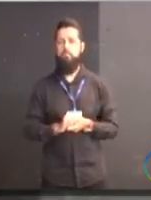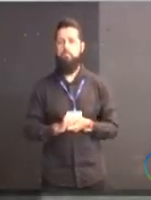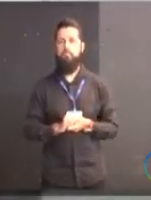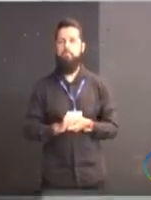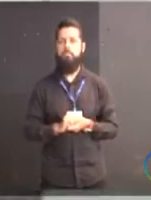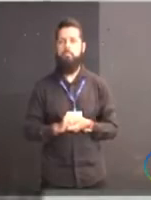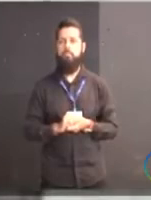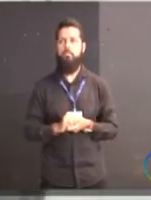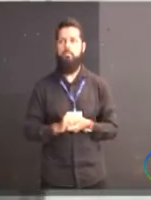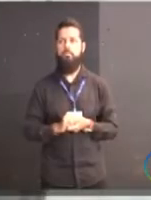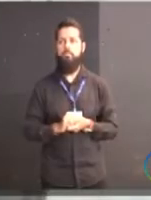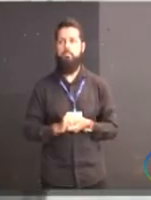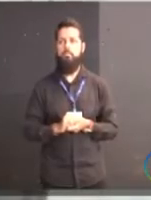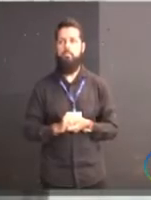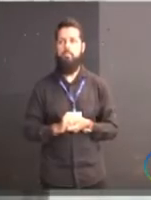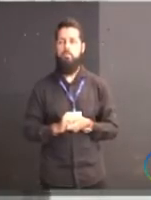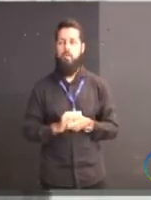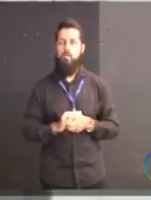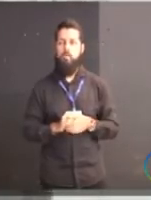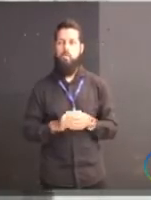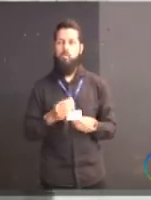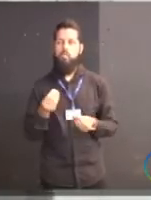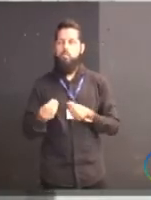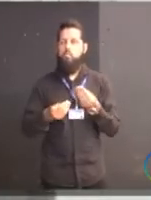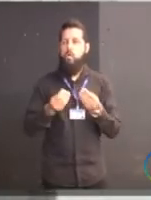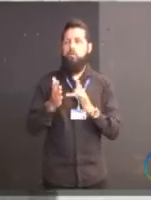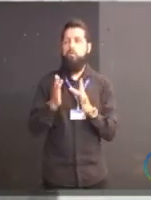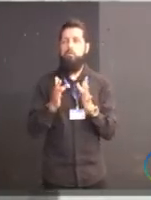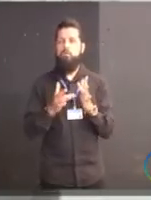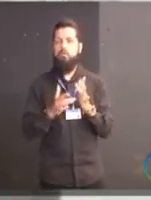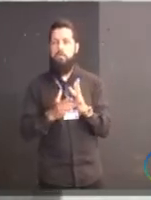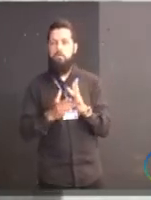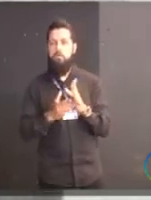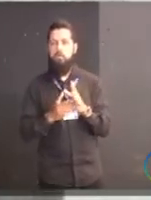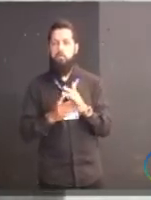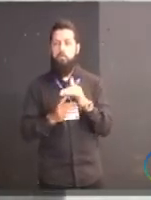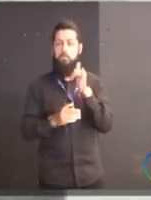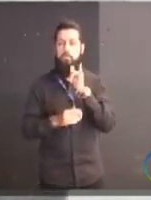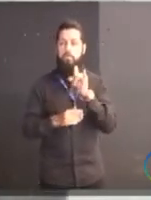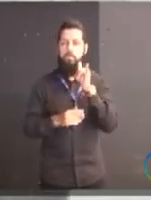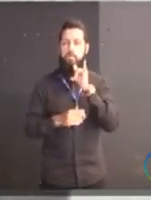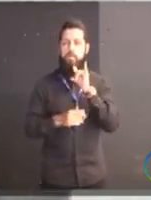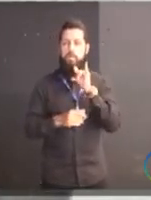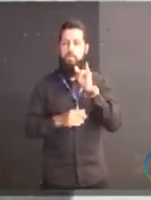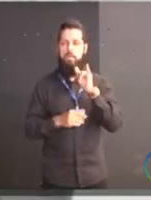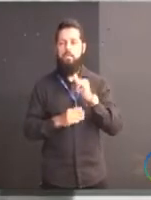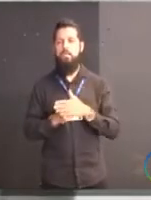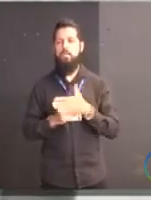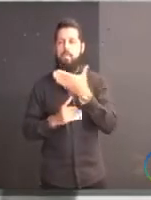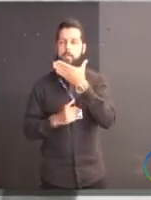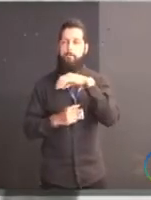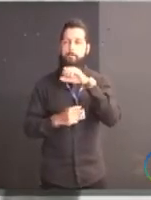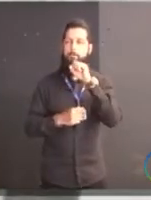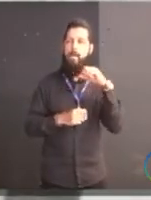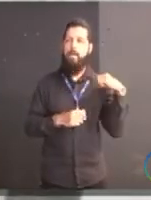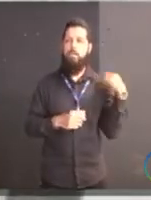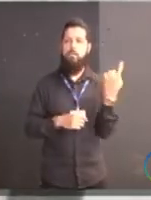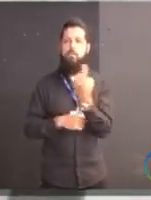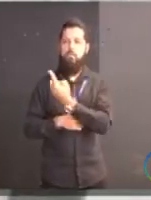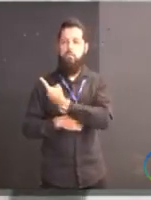a expressão Pai Nosso e não perguntasse muito a respeito de Deus, porque eu não